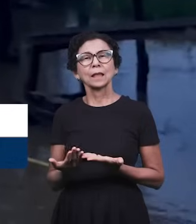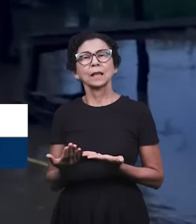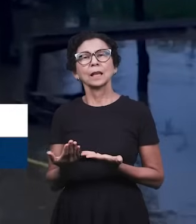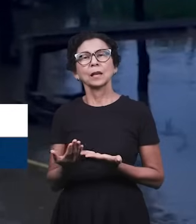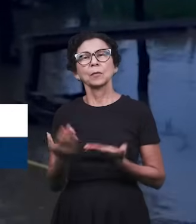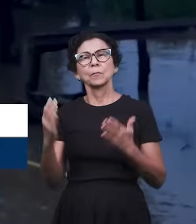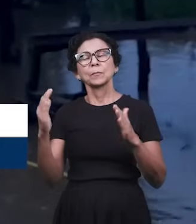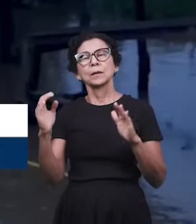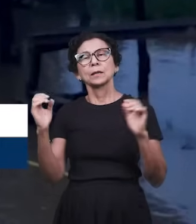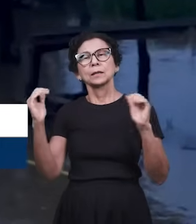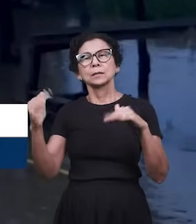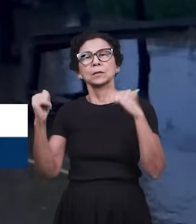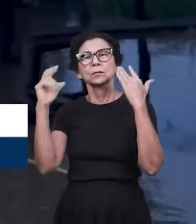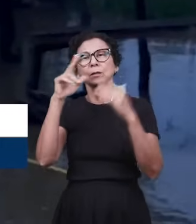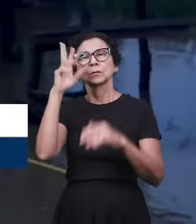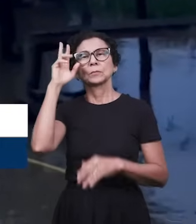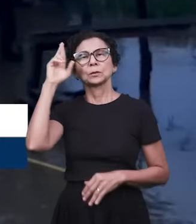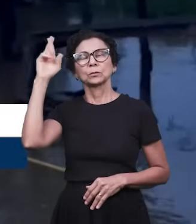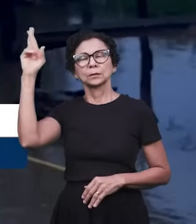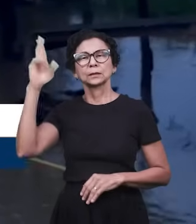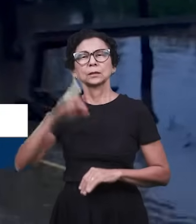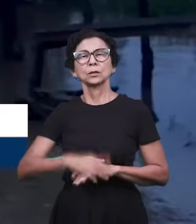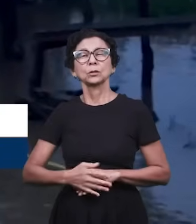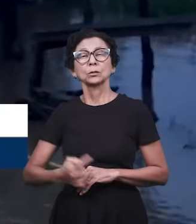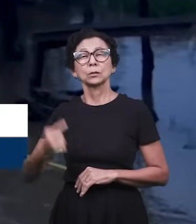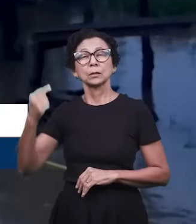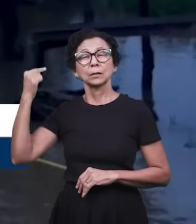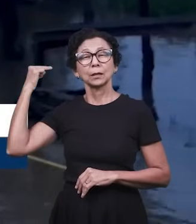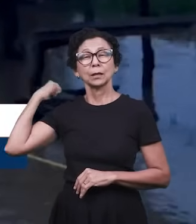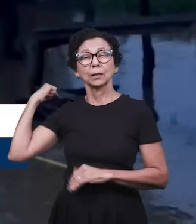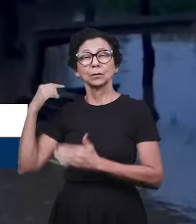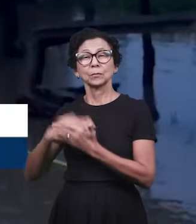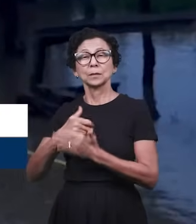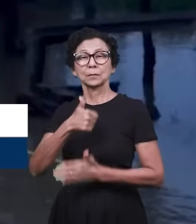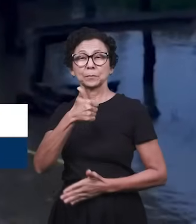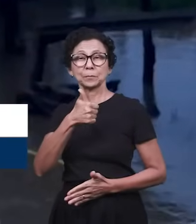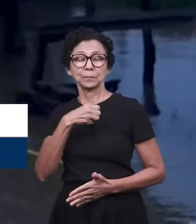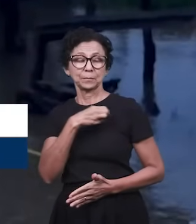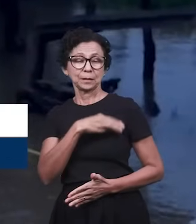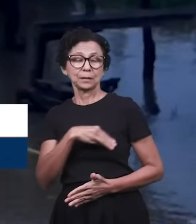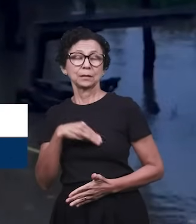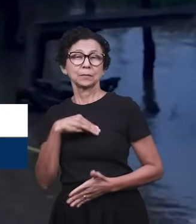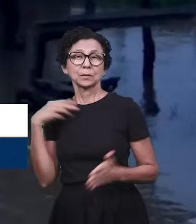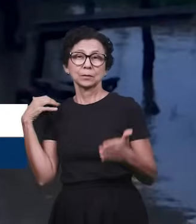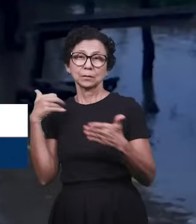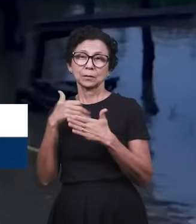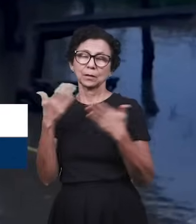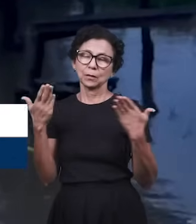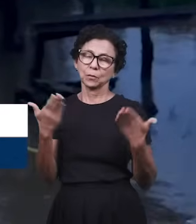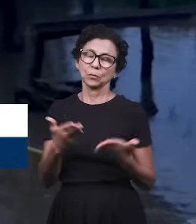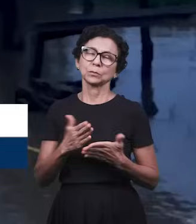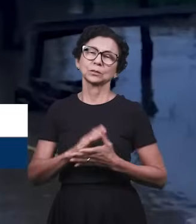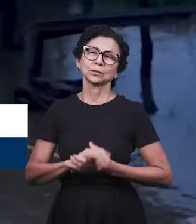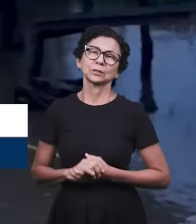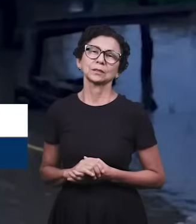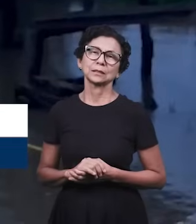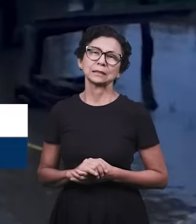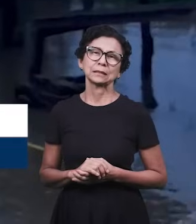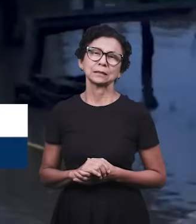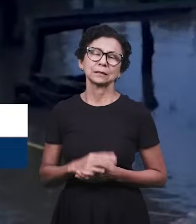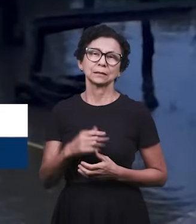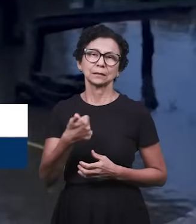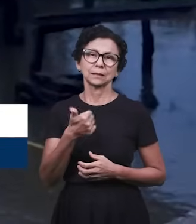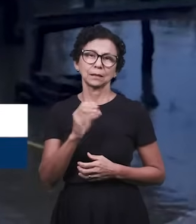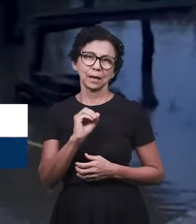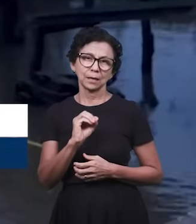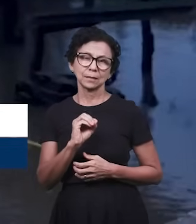missão, essa já é a 10ª, e muitas experiências nós temos vivido com o Senhor ao longo desse período de tempo. Para começar, nós